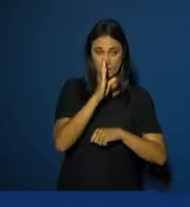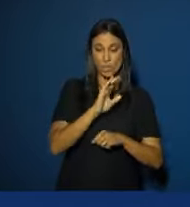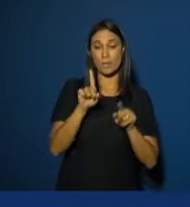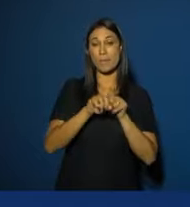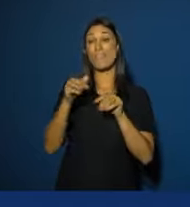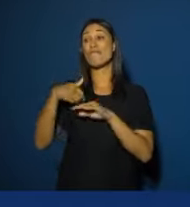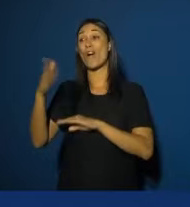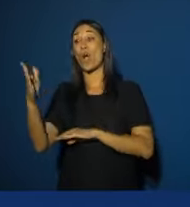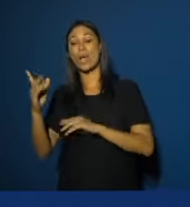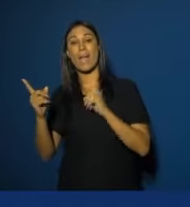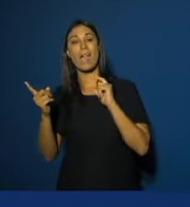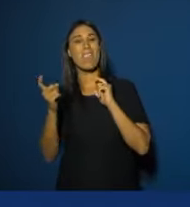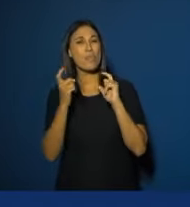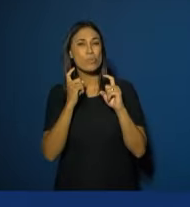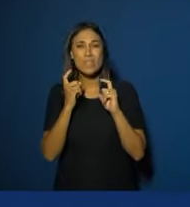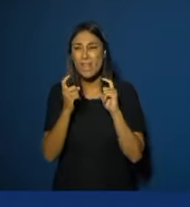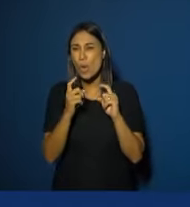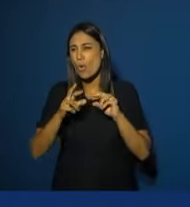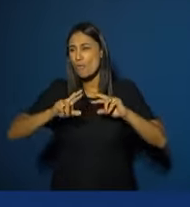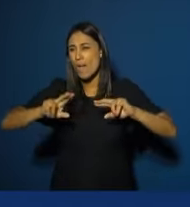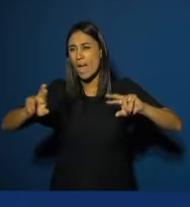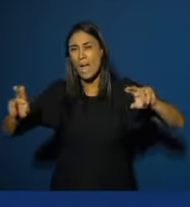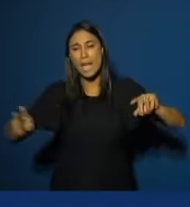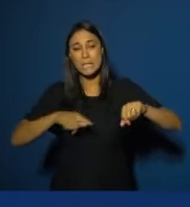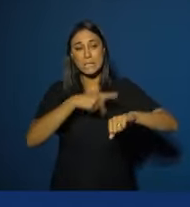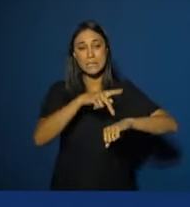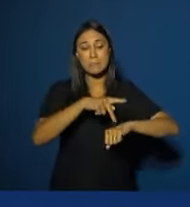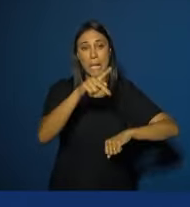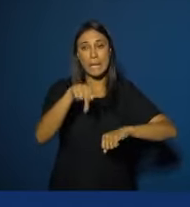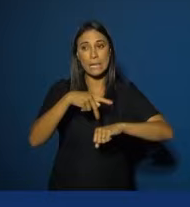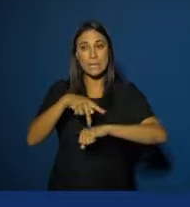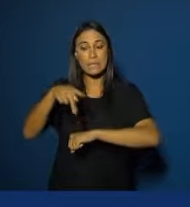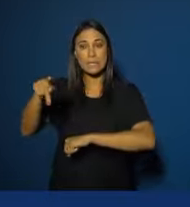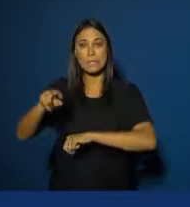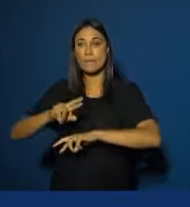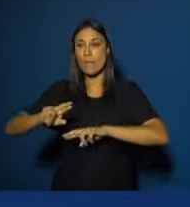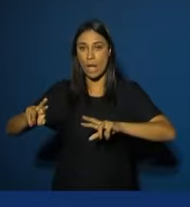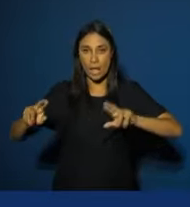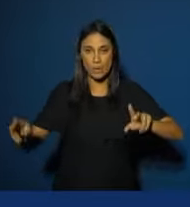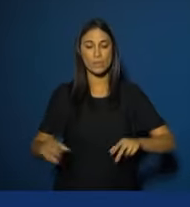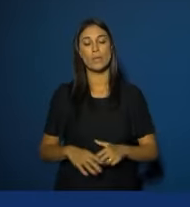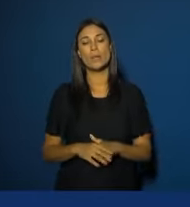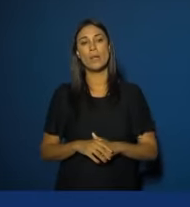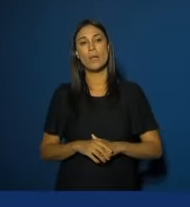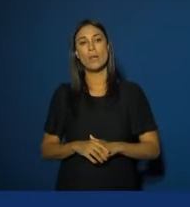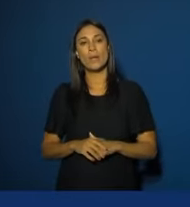Brasil, reunião com muitos países, muitos entes